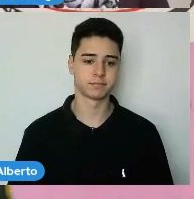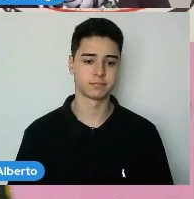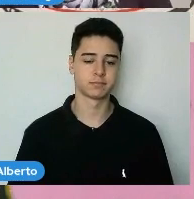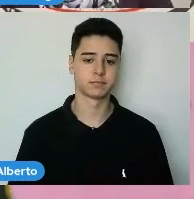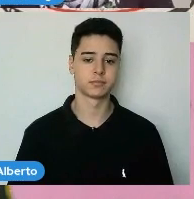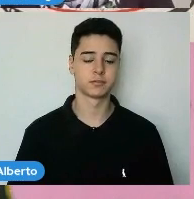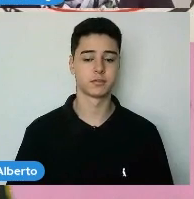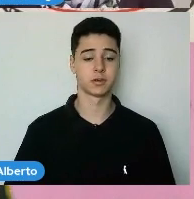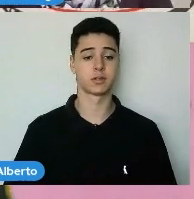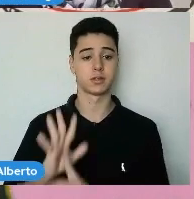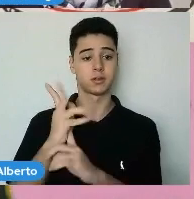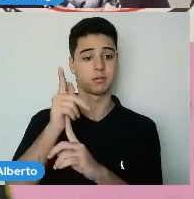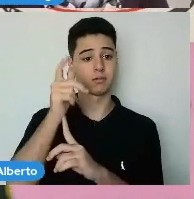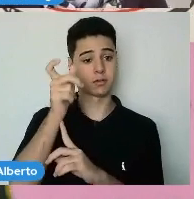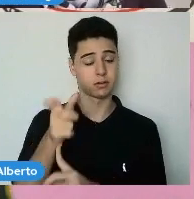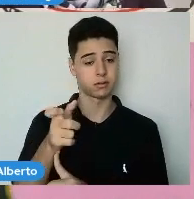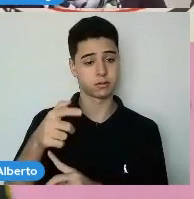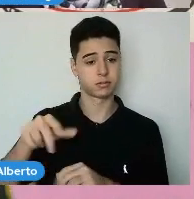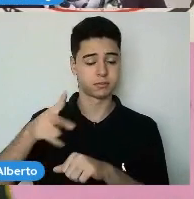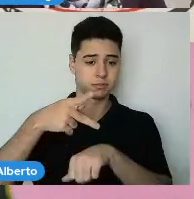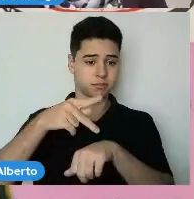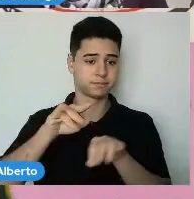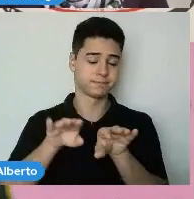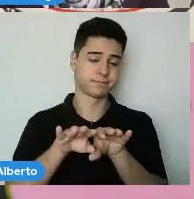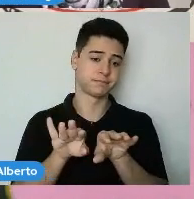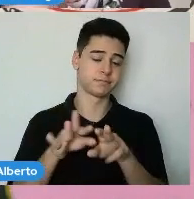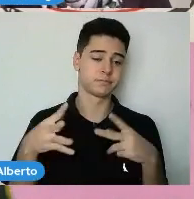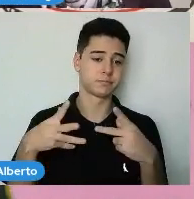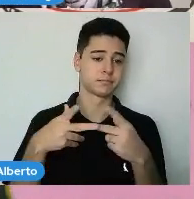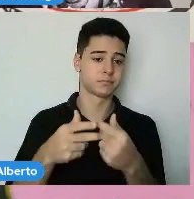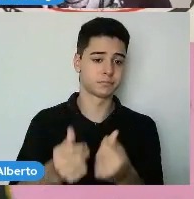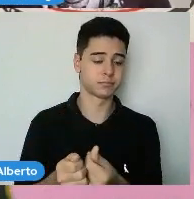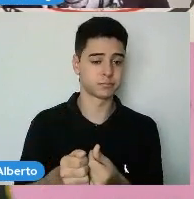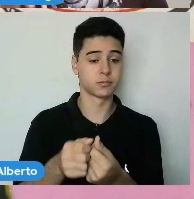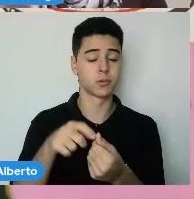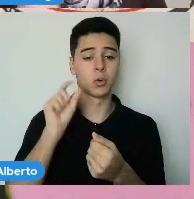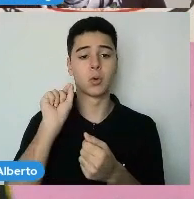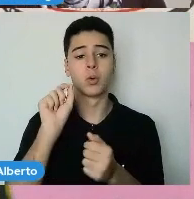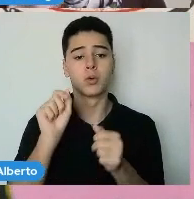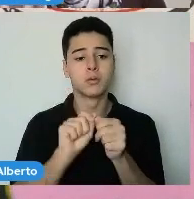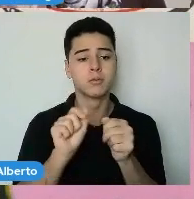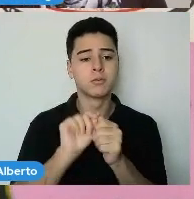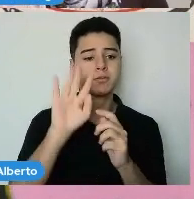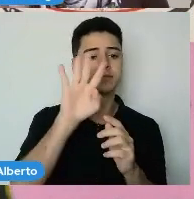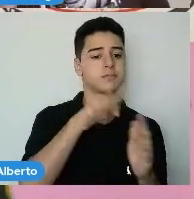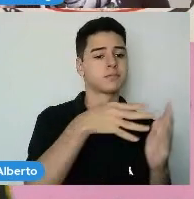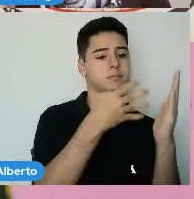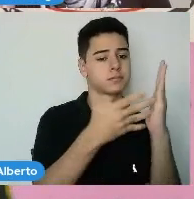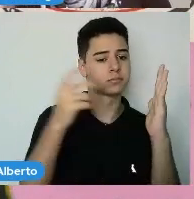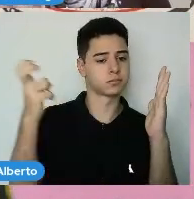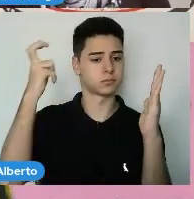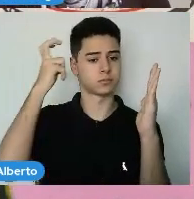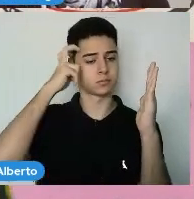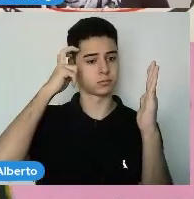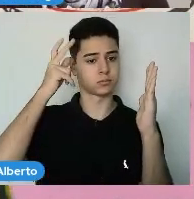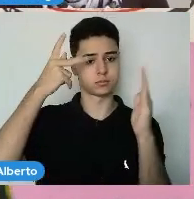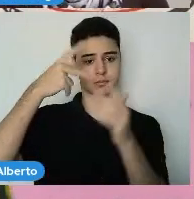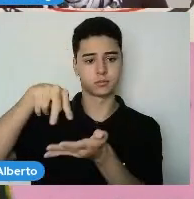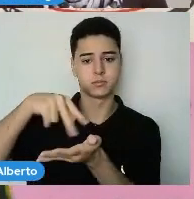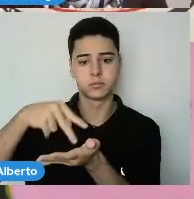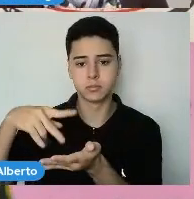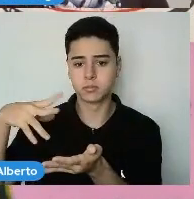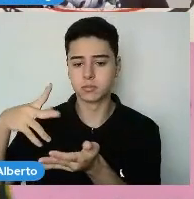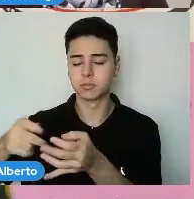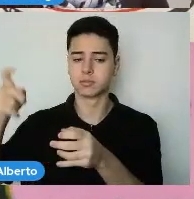um artista alemão e as suas principais áreas de atuação são a pintura, a escultura, o happening, a performance e a